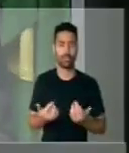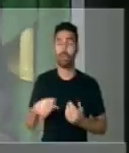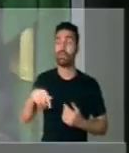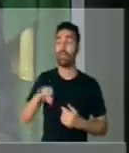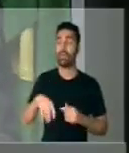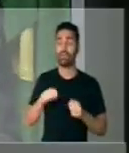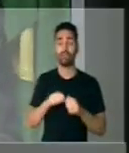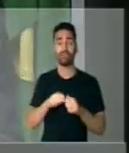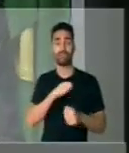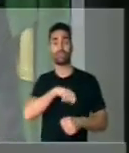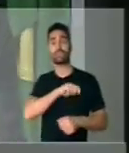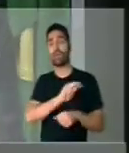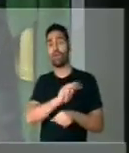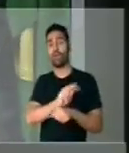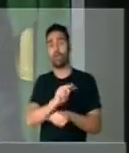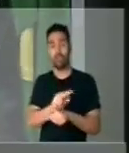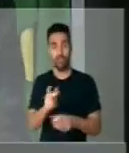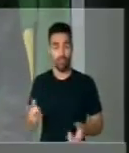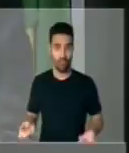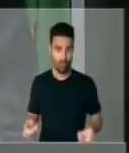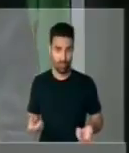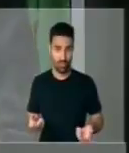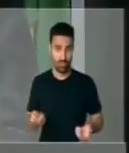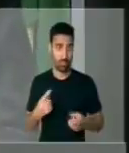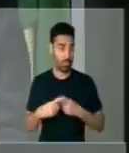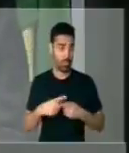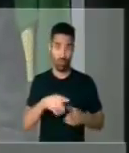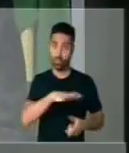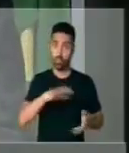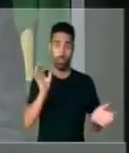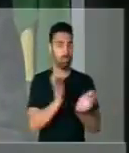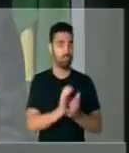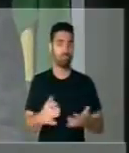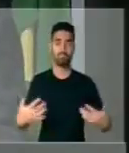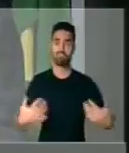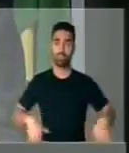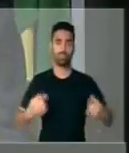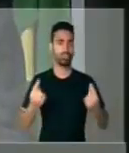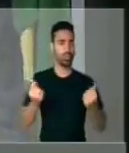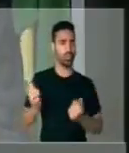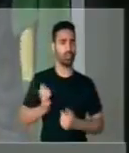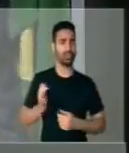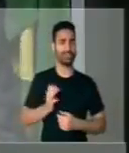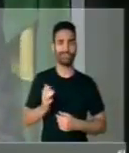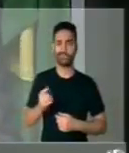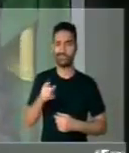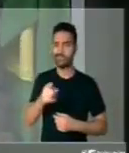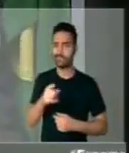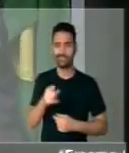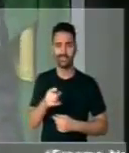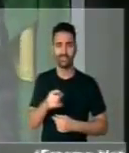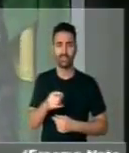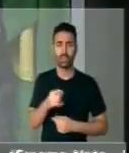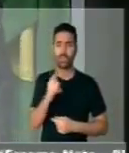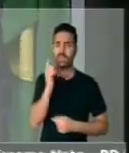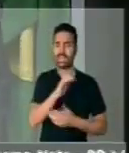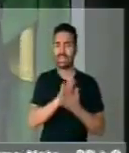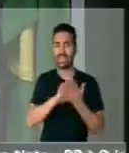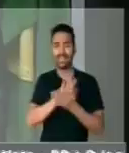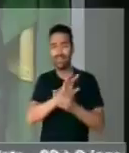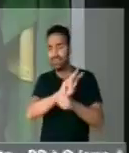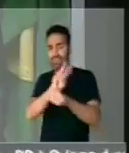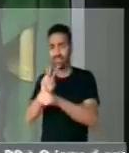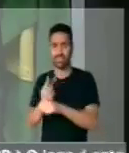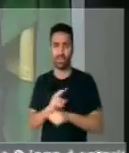e a riqueza ostensiva que tem esse setor? Imagine, não vão passar nem perto do cassino.